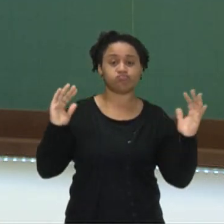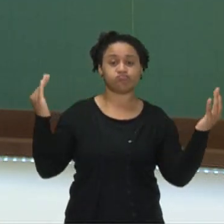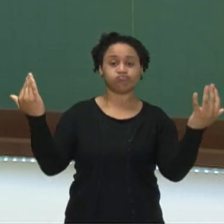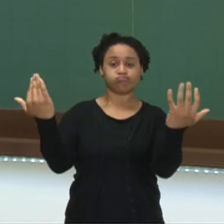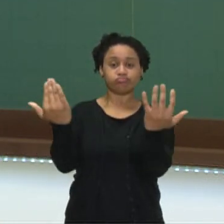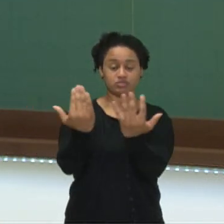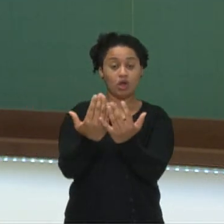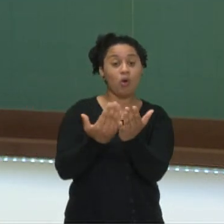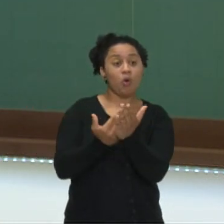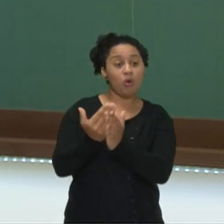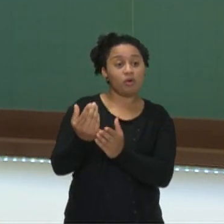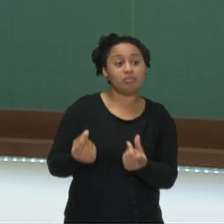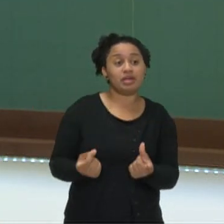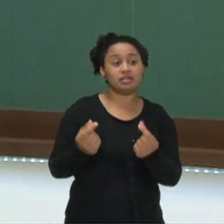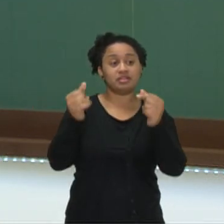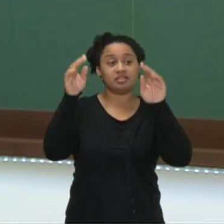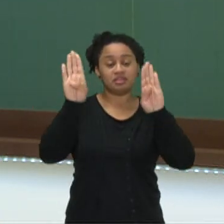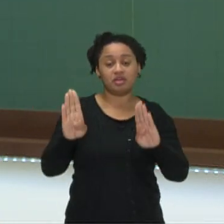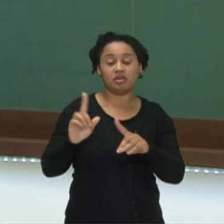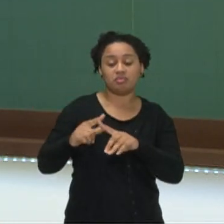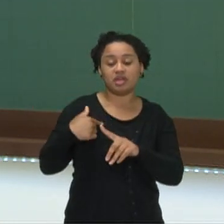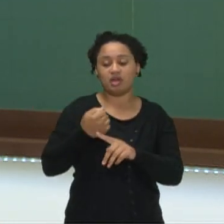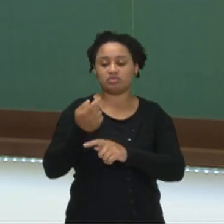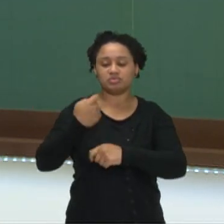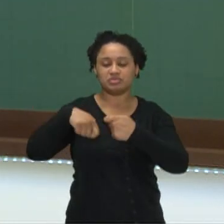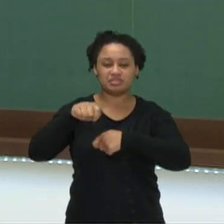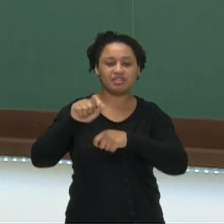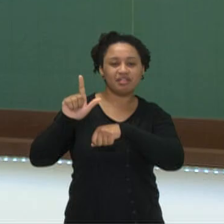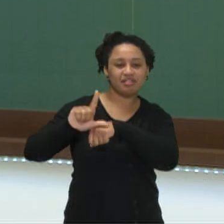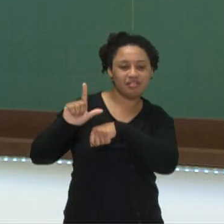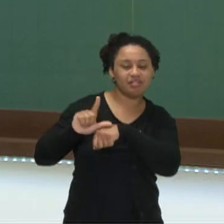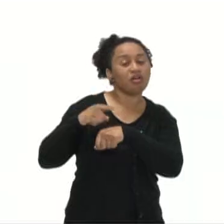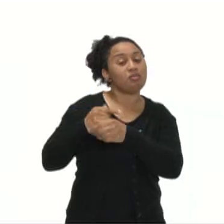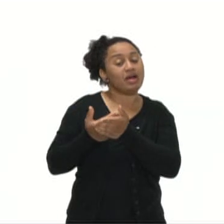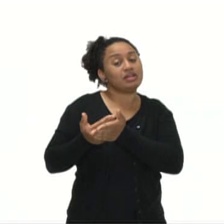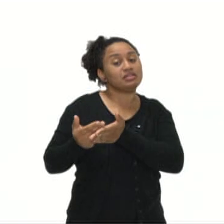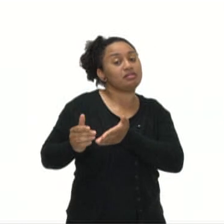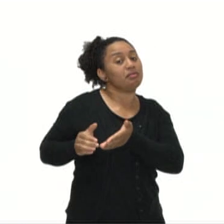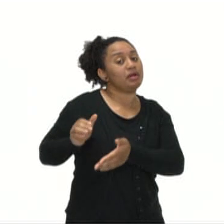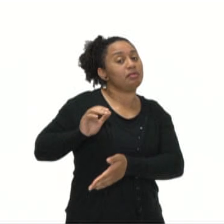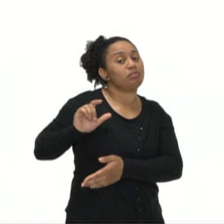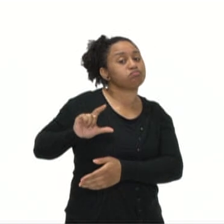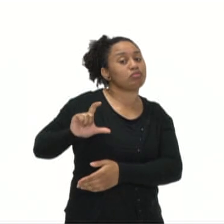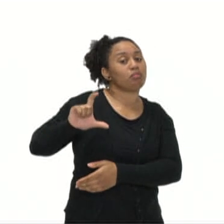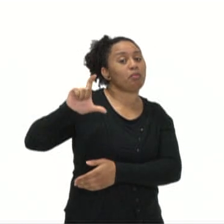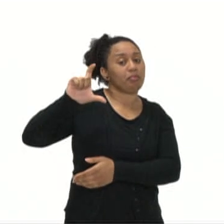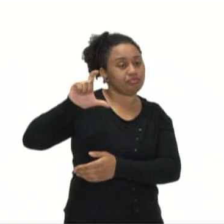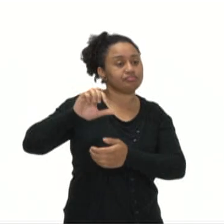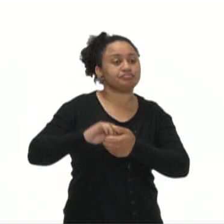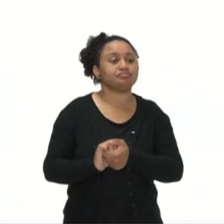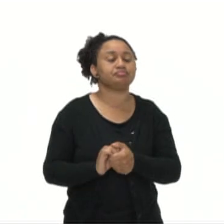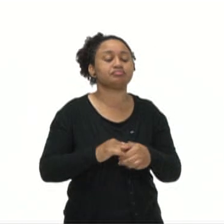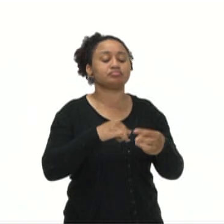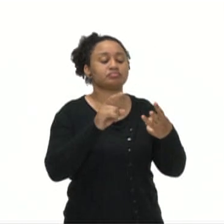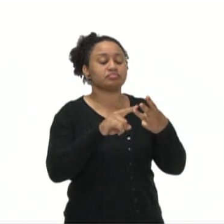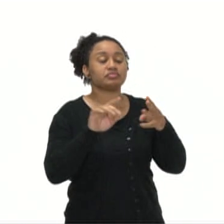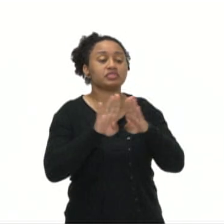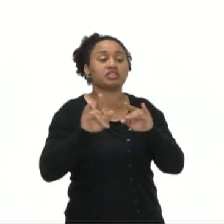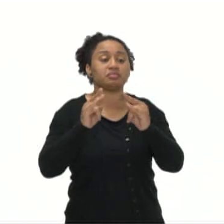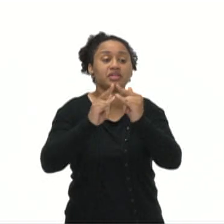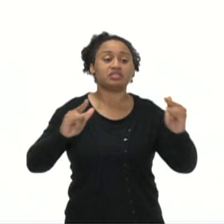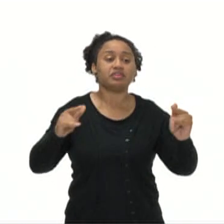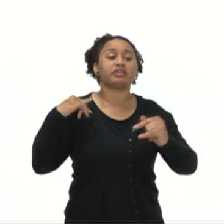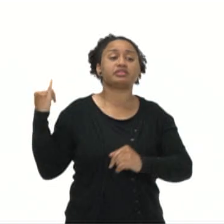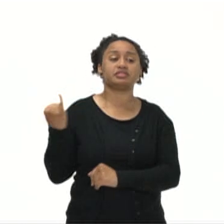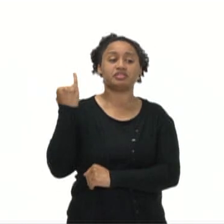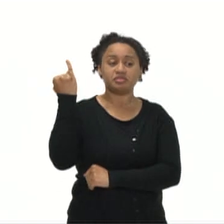esses comerciantes que vão enriquecendo cada vez mais com o comércio. E as feiras também tinham grande importância e